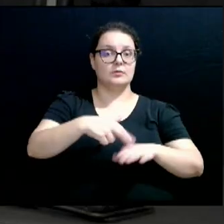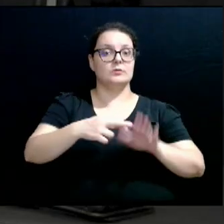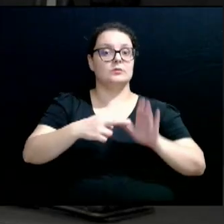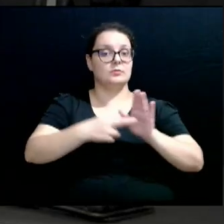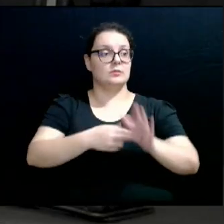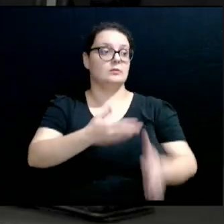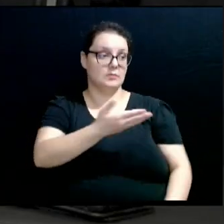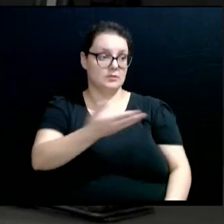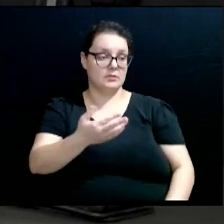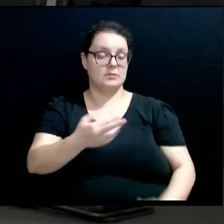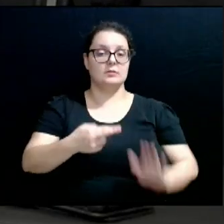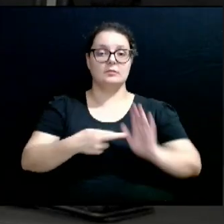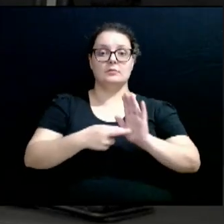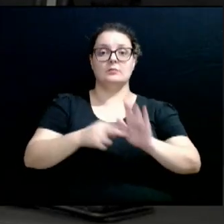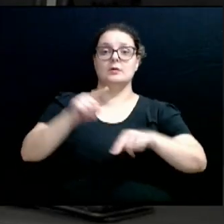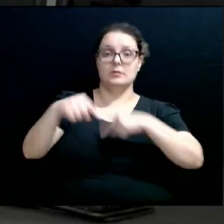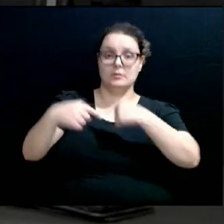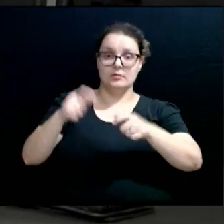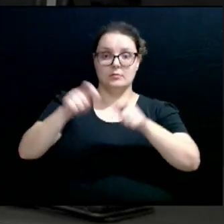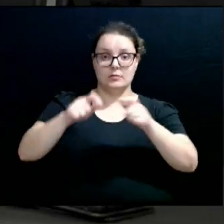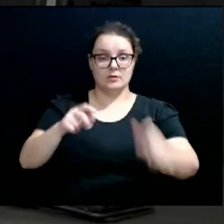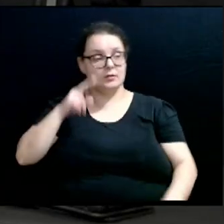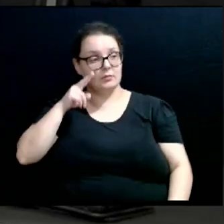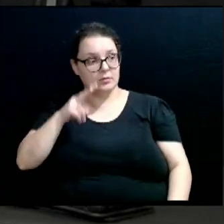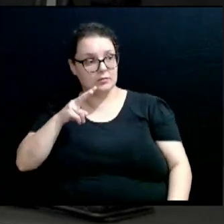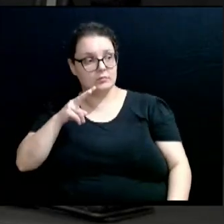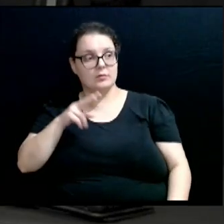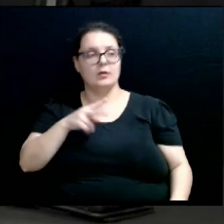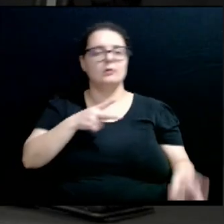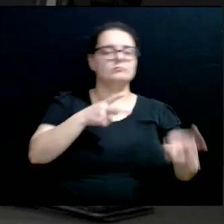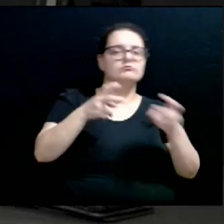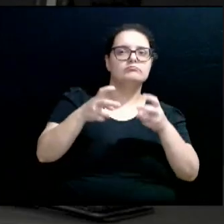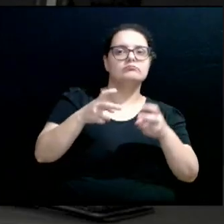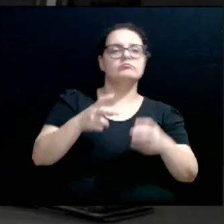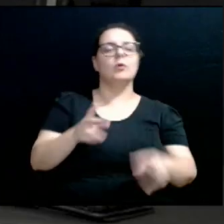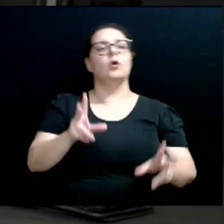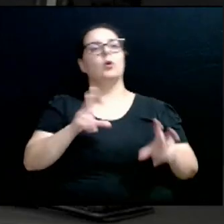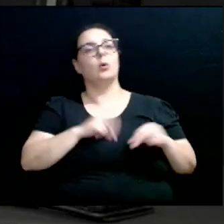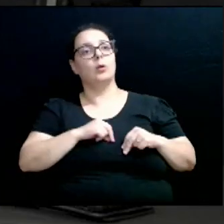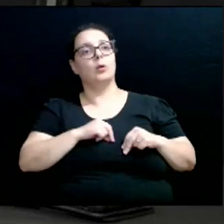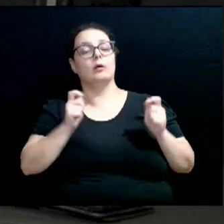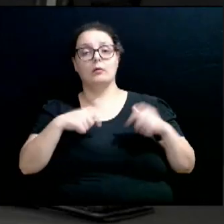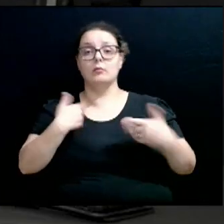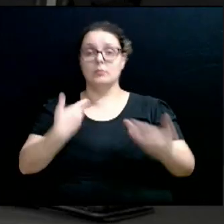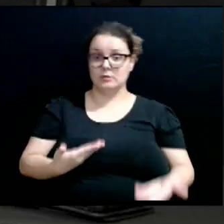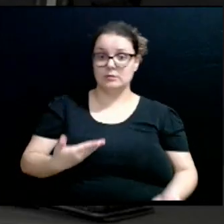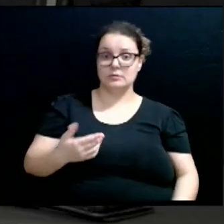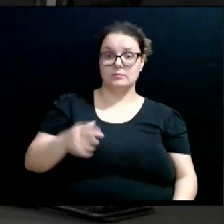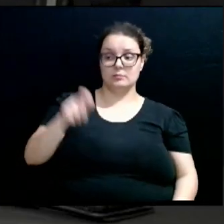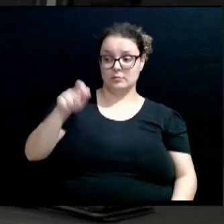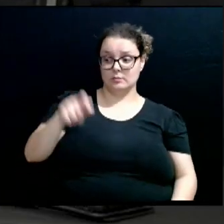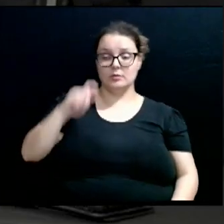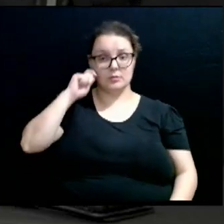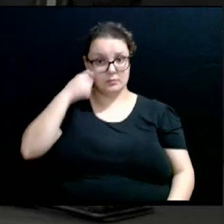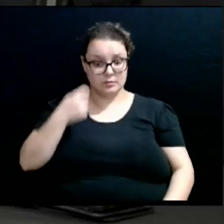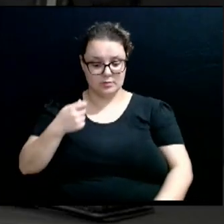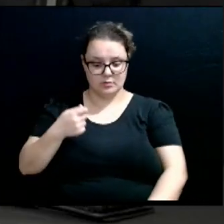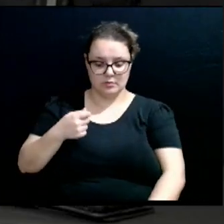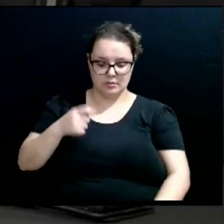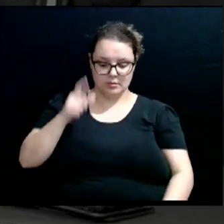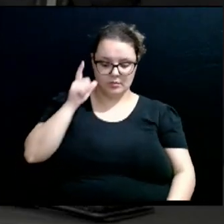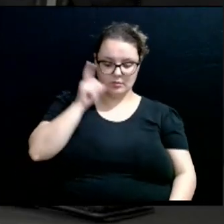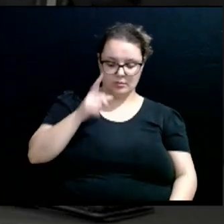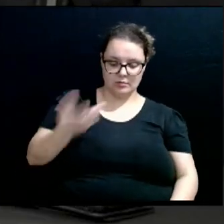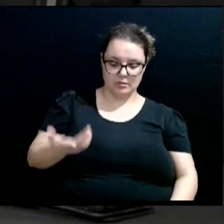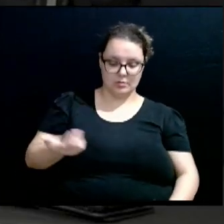pessoas vejam vocês, enxerguem e falem, olha, é possível, né, que uma pessoa negra atinja postos de liderança.